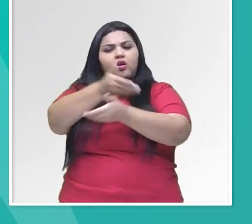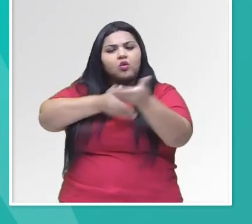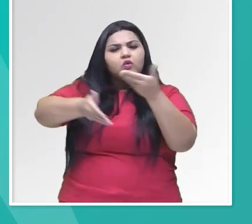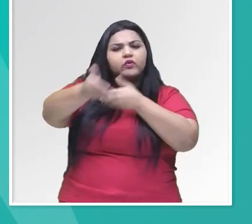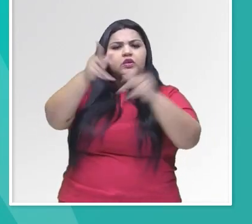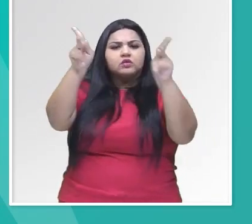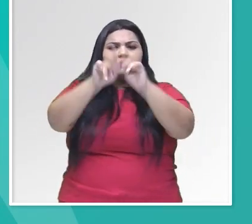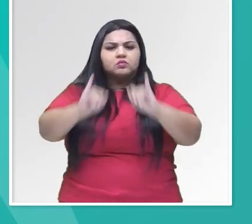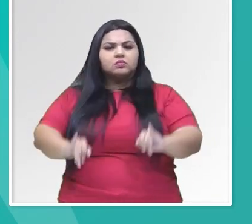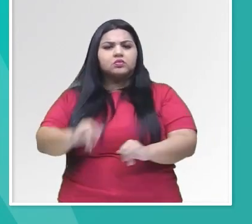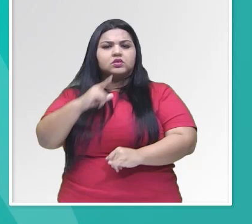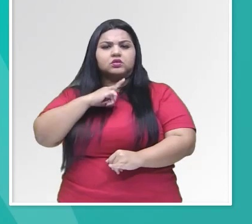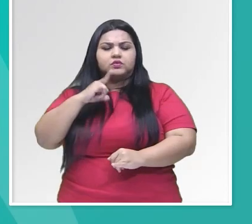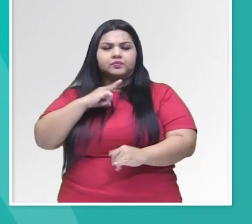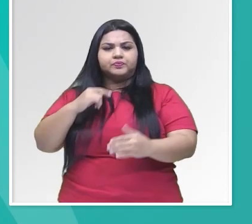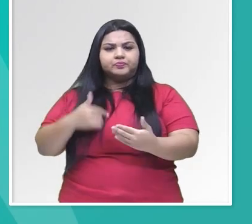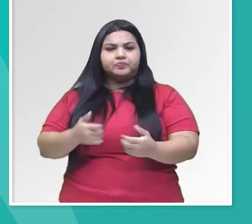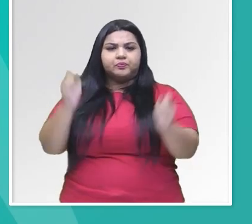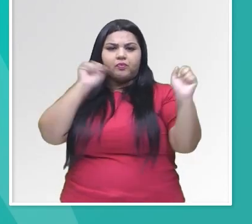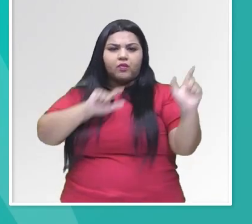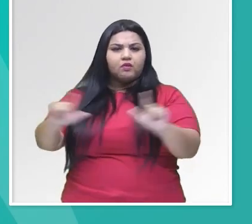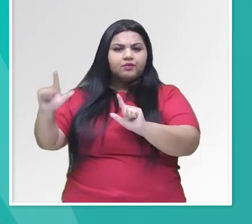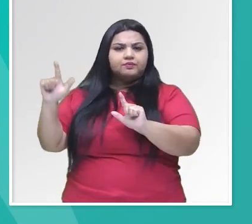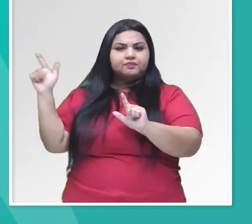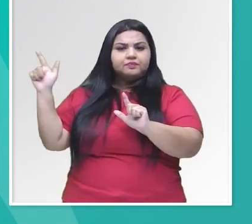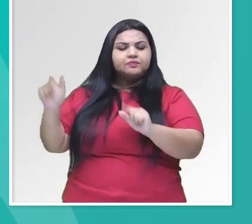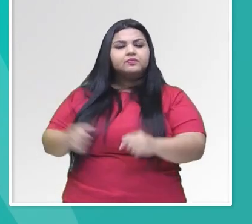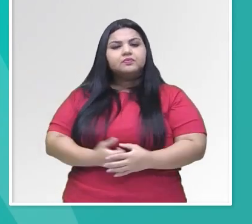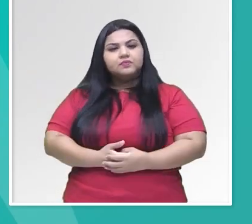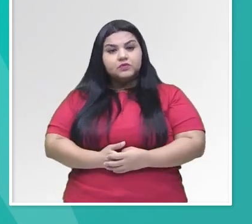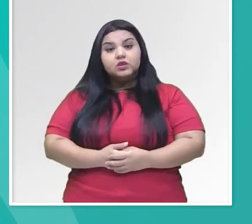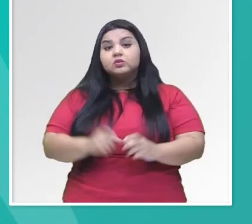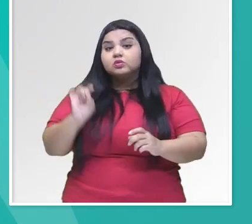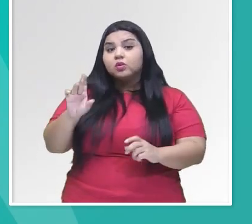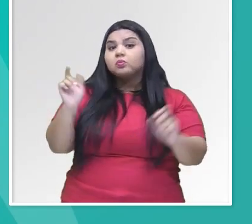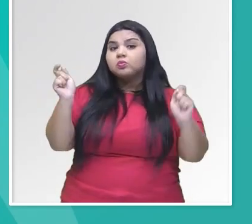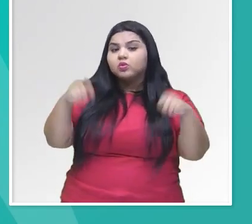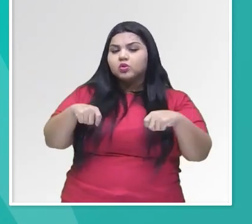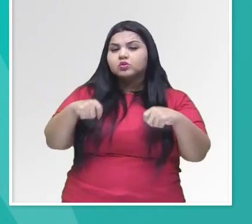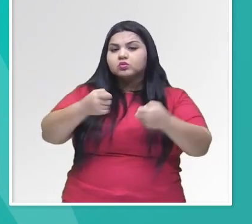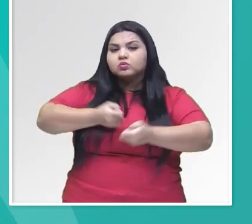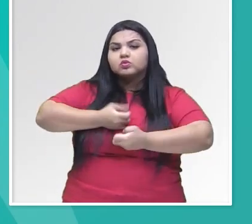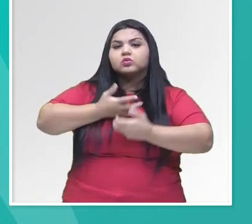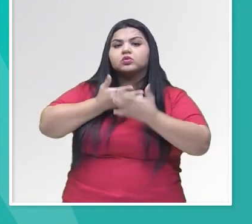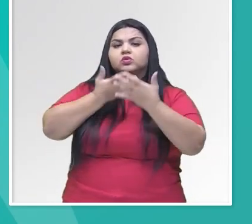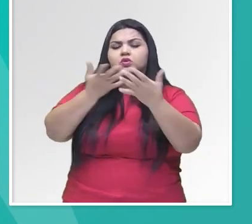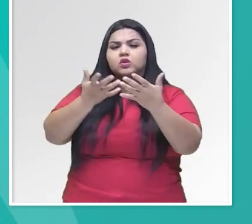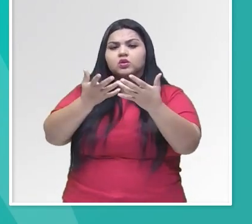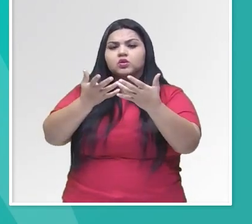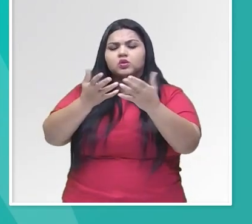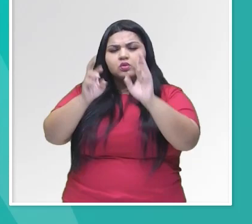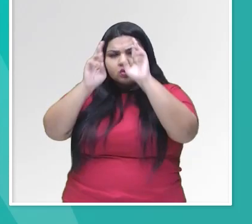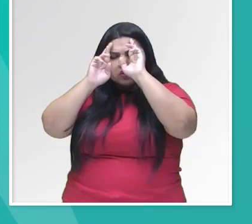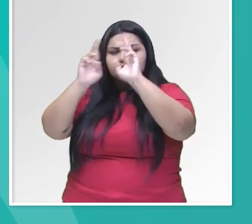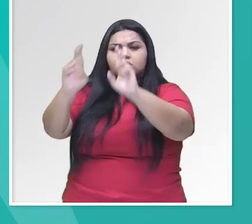pacífica. Então vamos adiante. Só é possível expressar